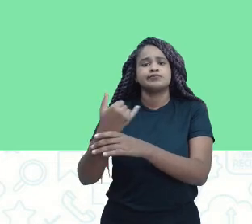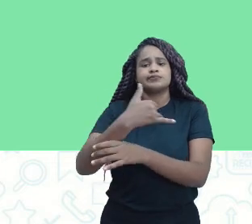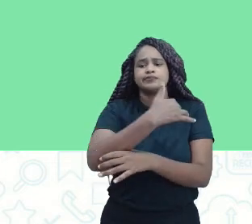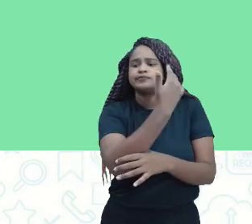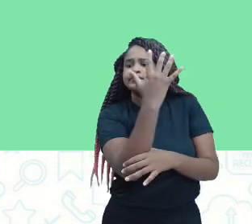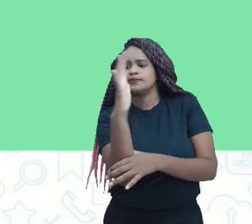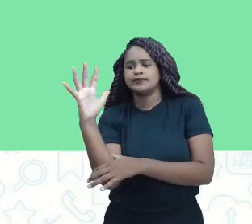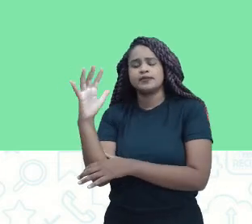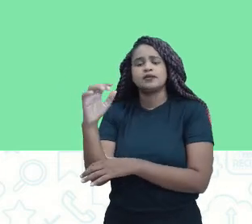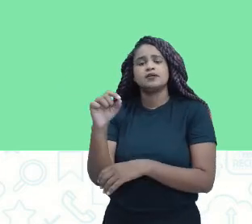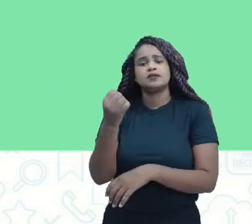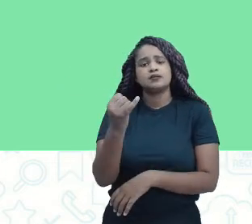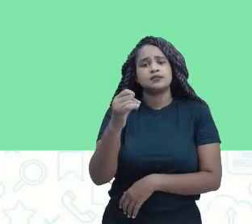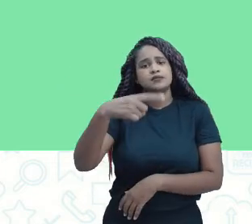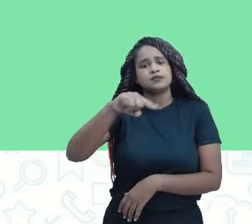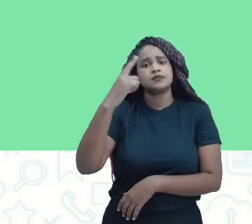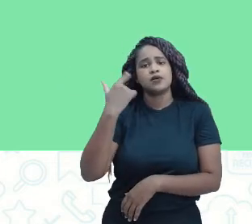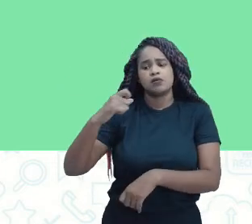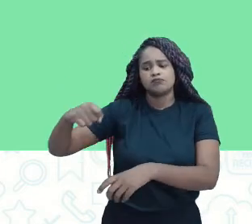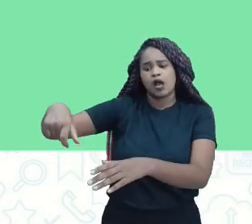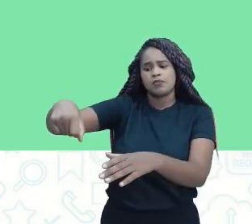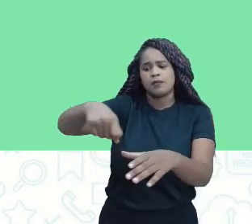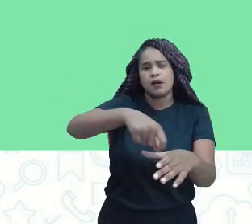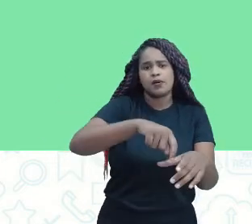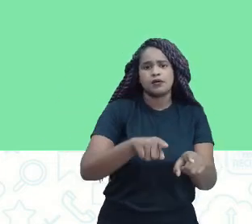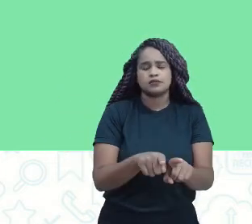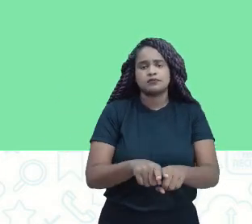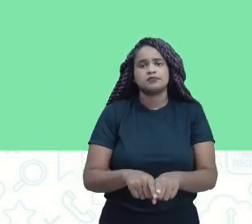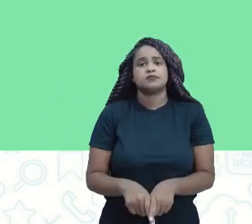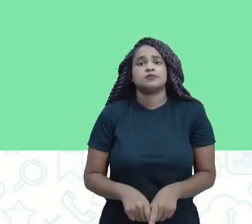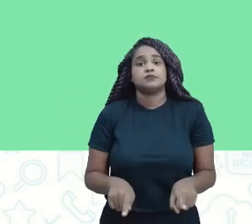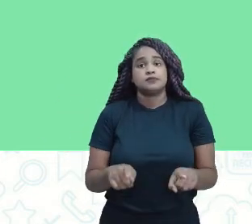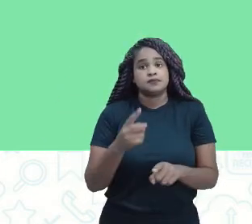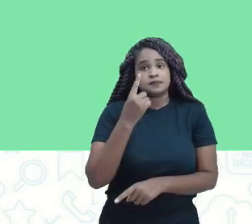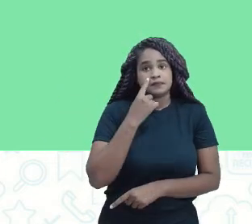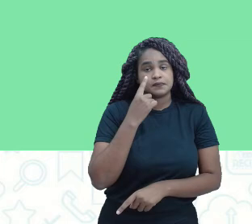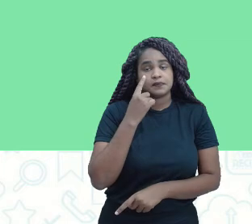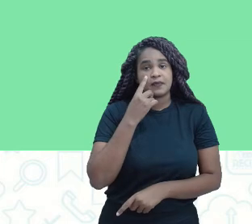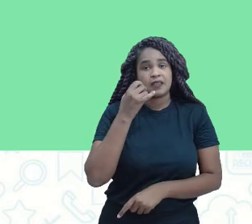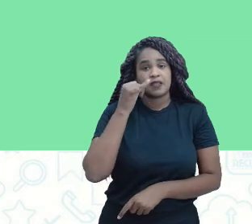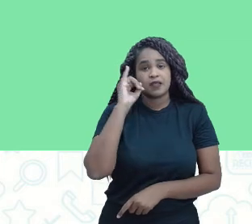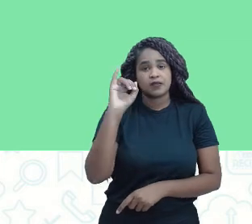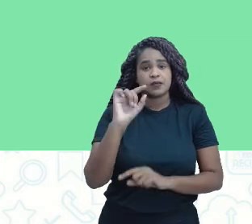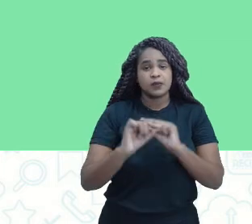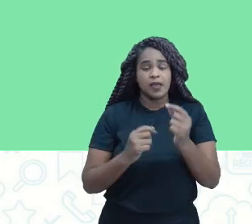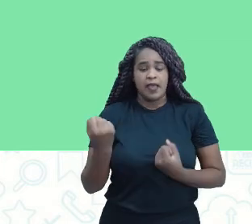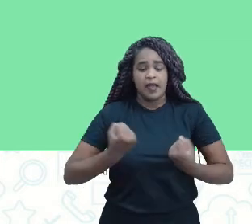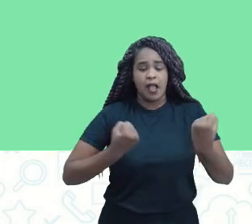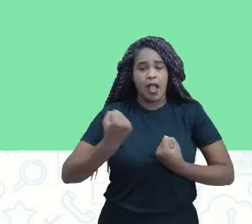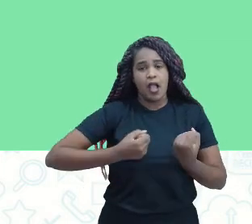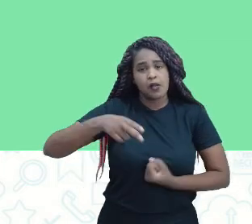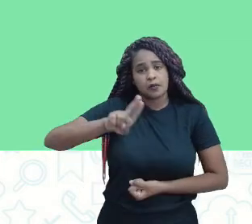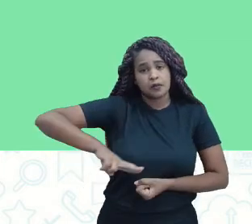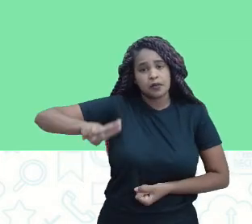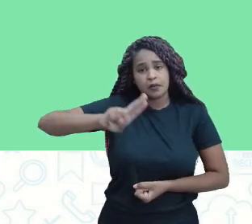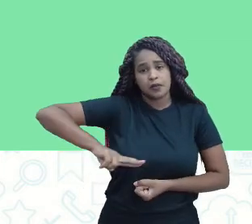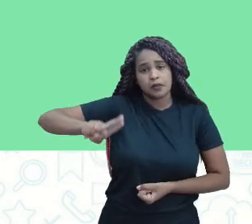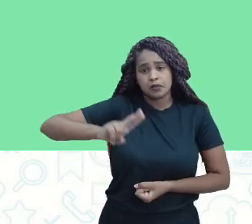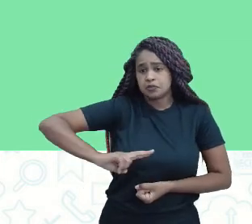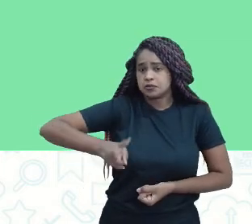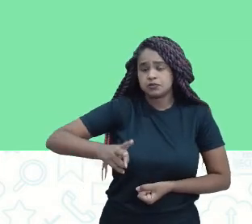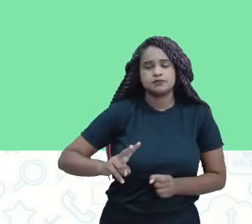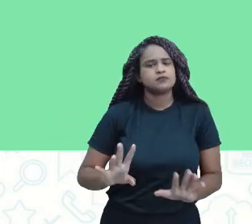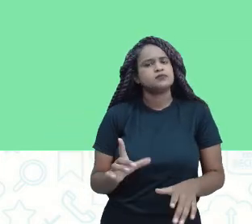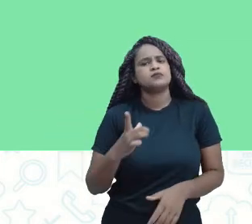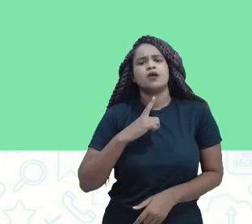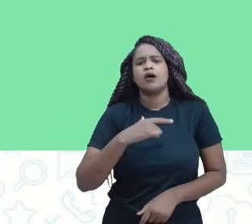plantar ou reflorestar. O ar, evite andar apenas de carro, né? Existem outros meios de